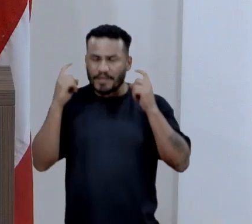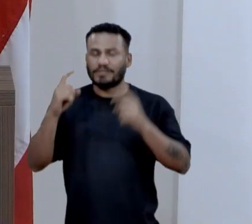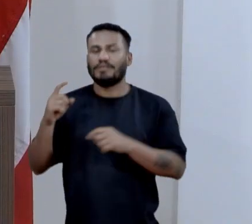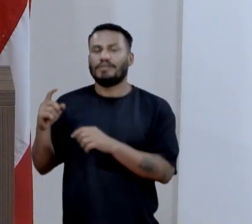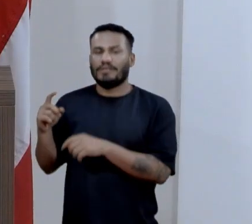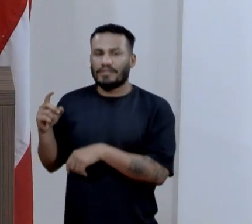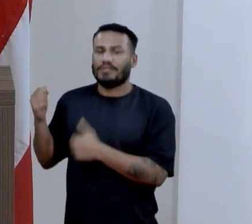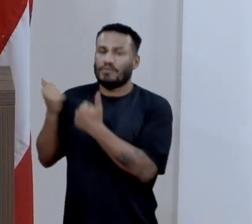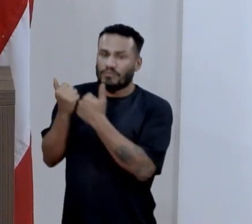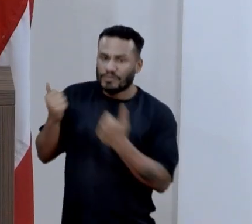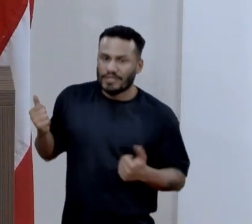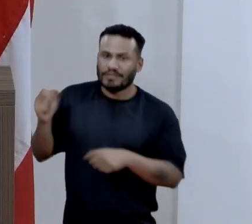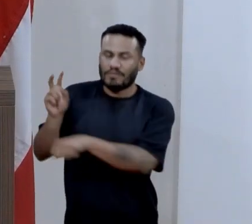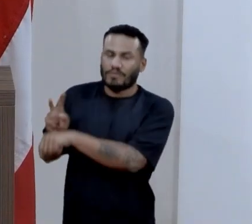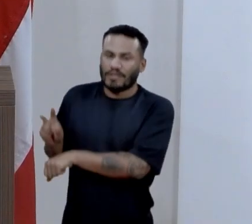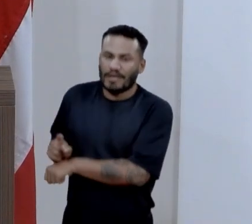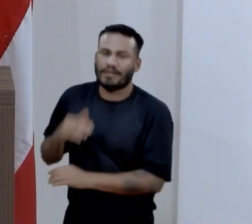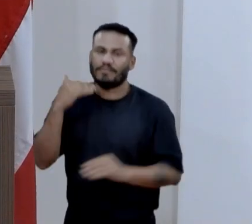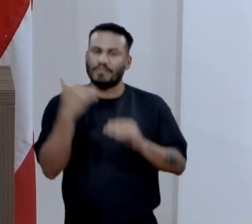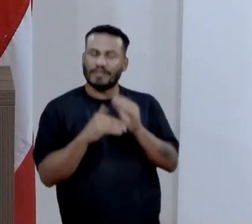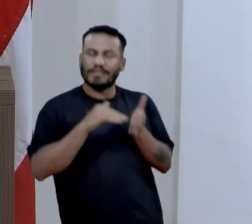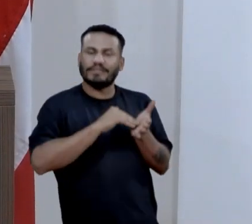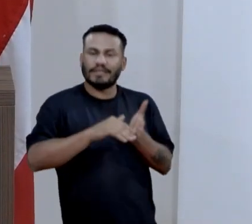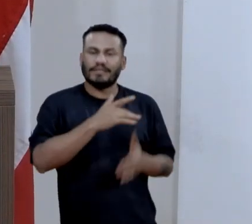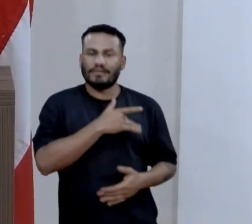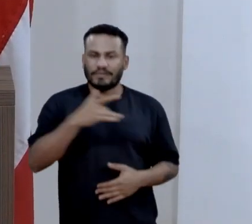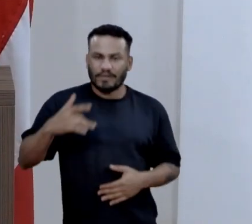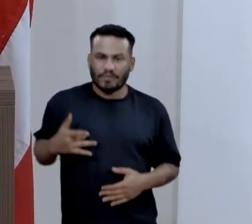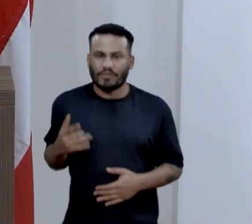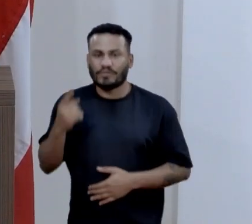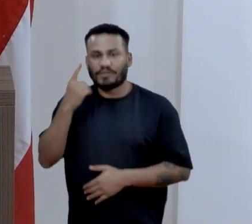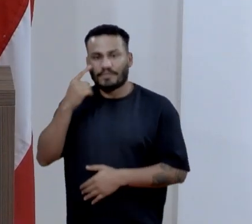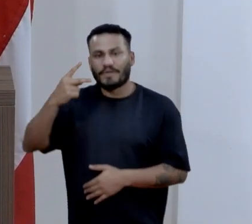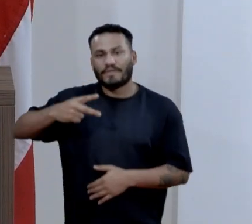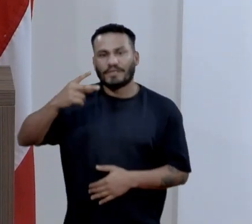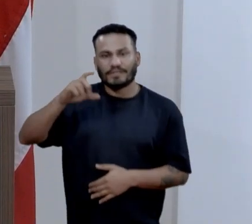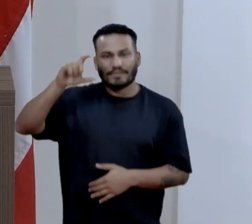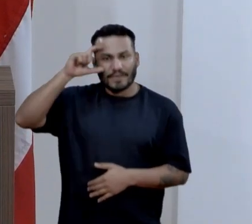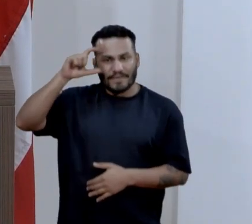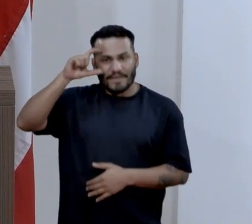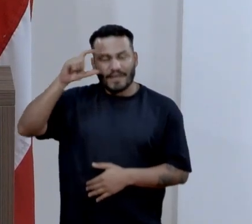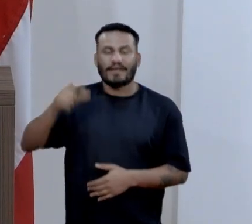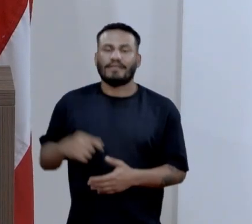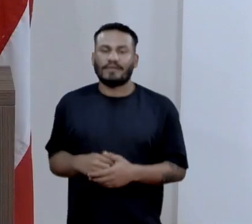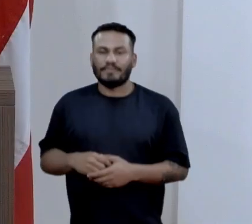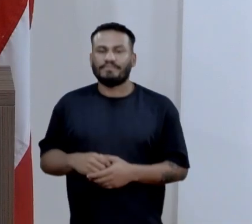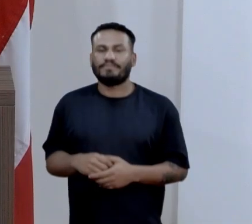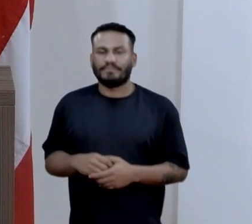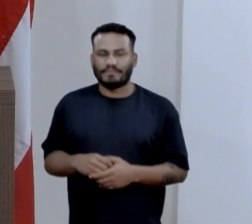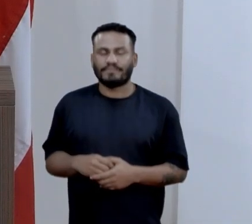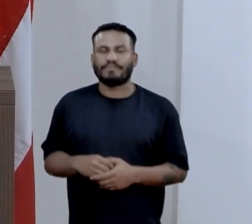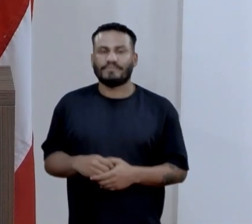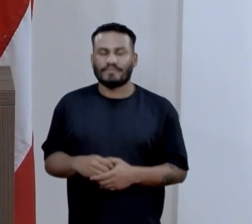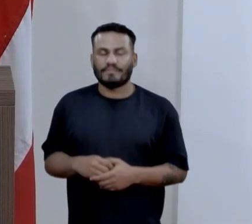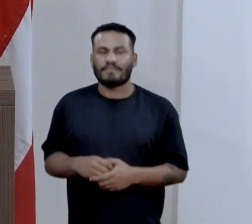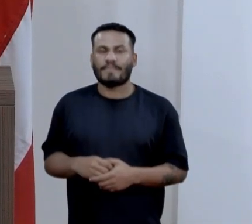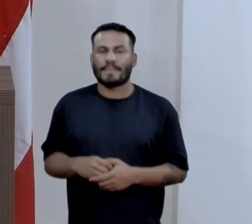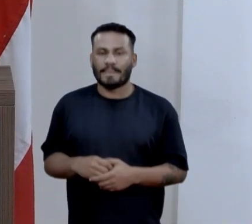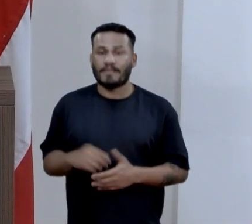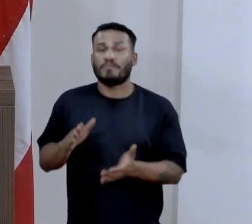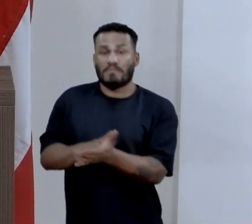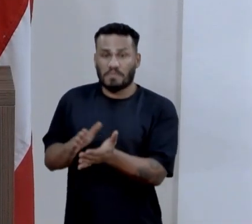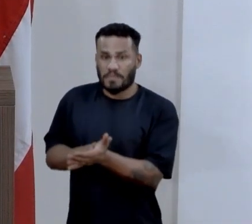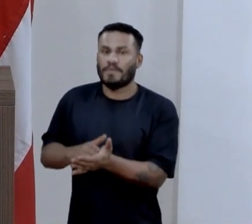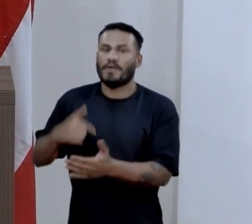lá com a direção do hospital, já mandei isso para o secretário de saúde, né, para vice-prefeito, enfim, estamos cobrando aí providências. Né? No início, eu repito, fui